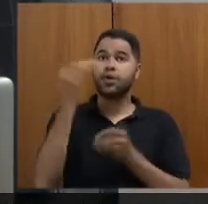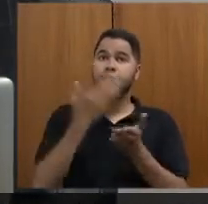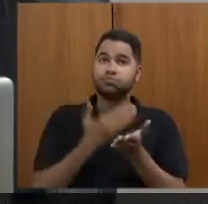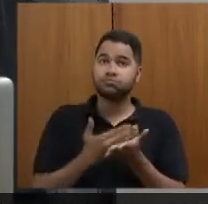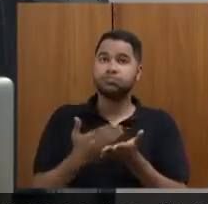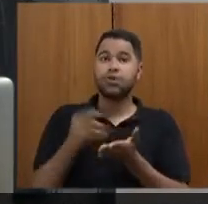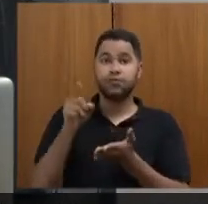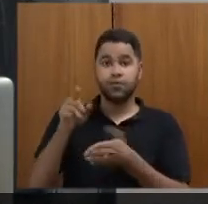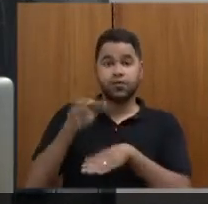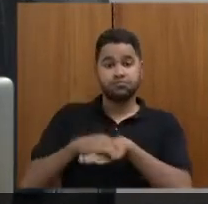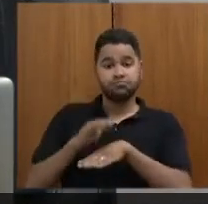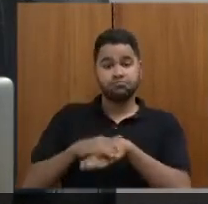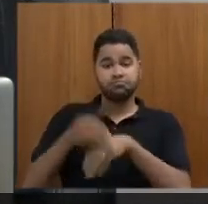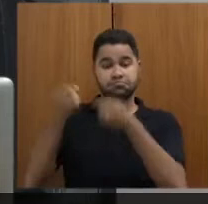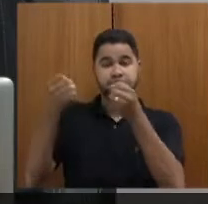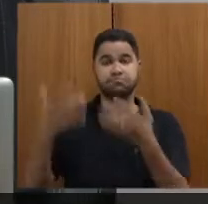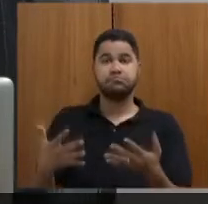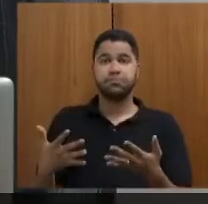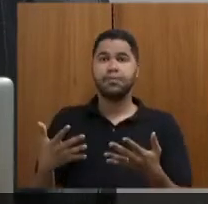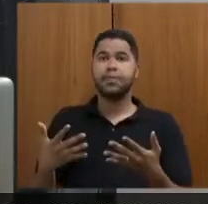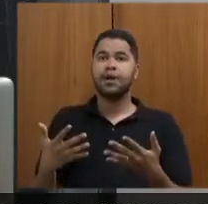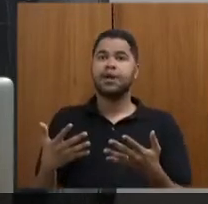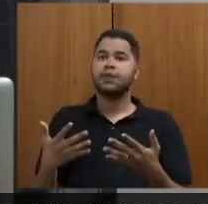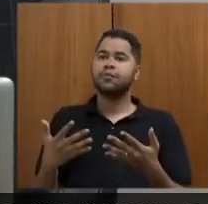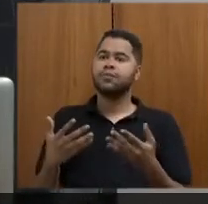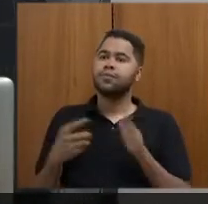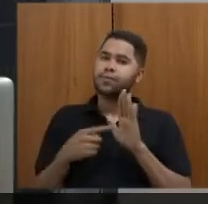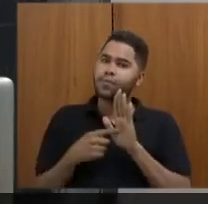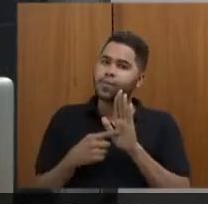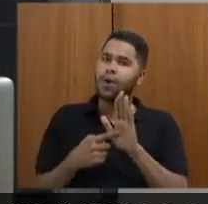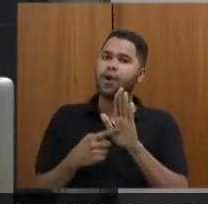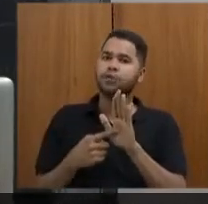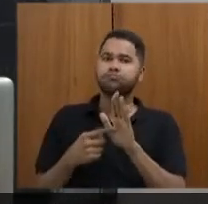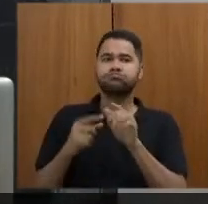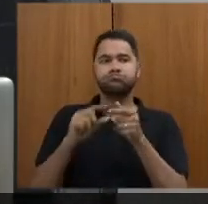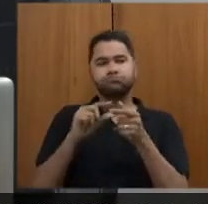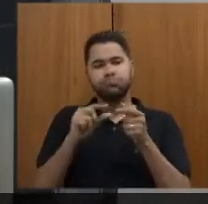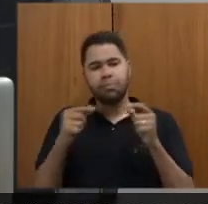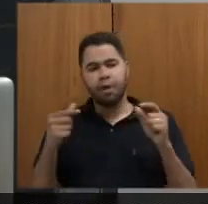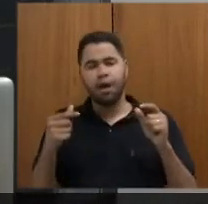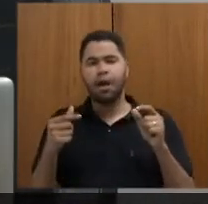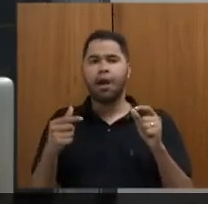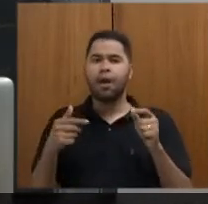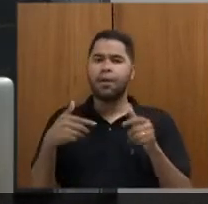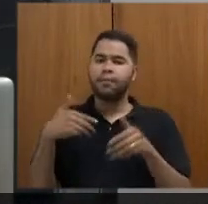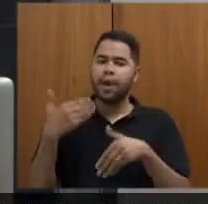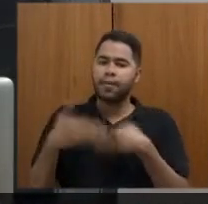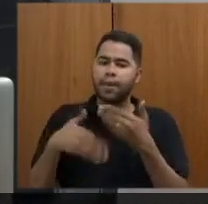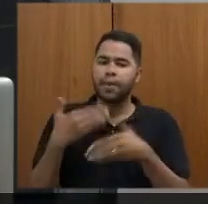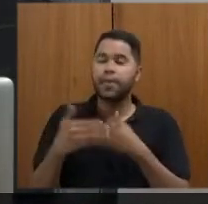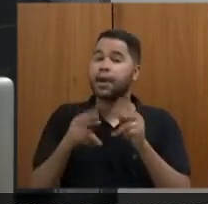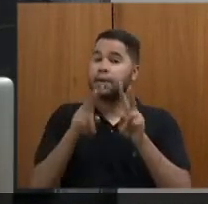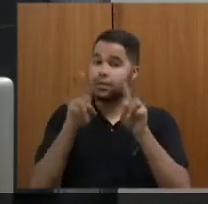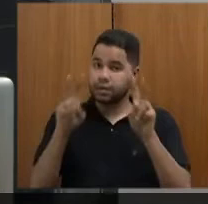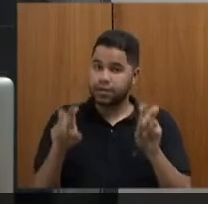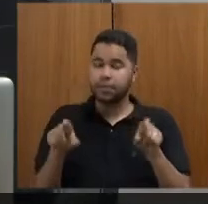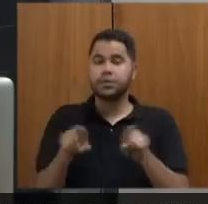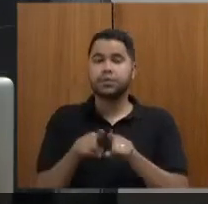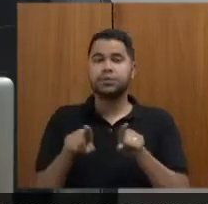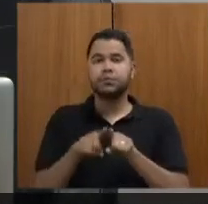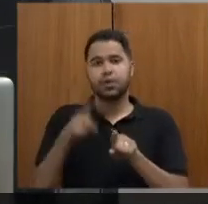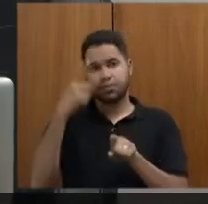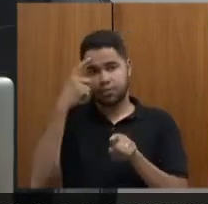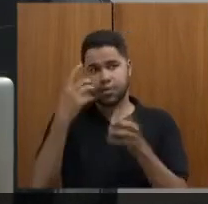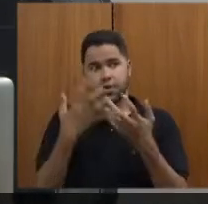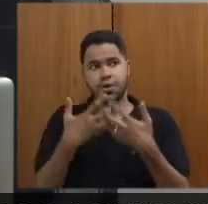como a senhora aqui bem colocou, elas acabam levando toda a nossa estrutura a um aprofundamento sobre a temática e ao pensamento